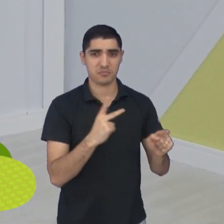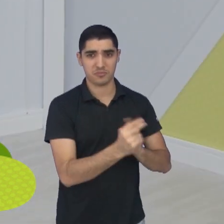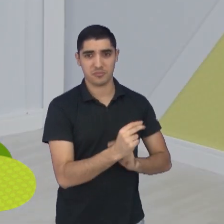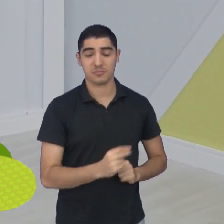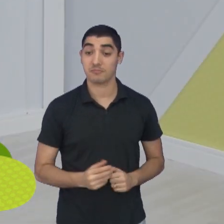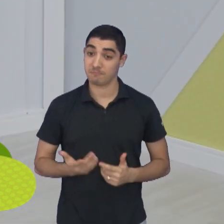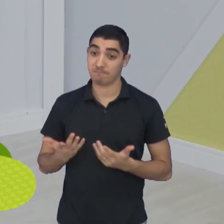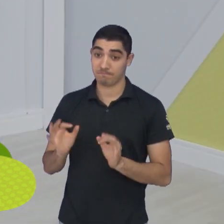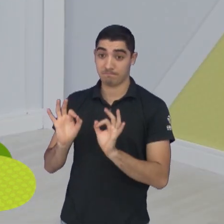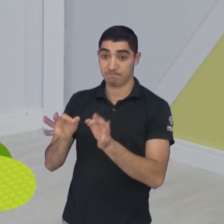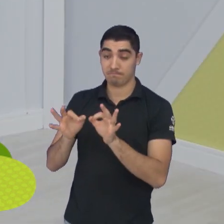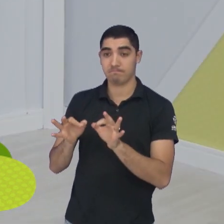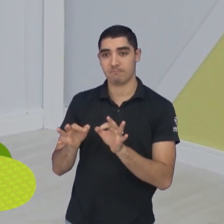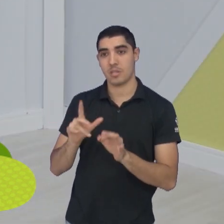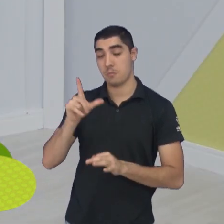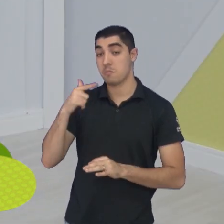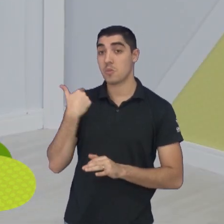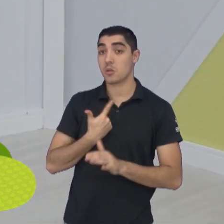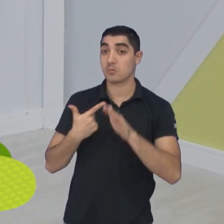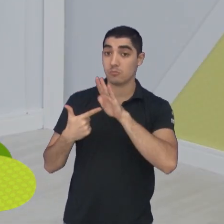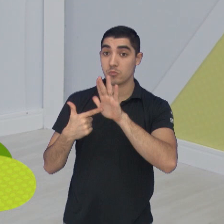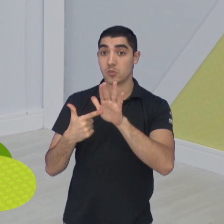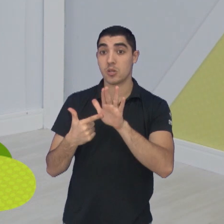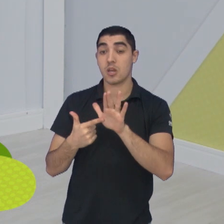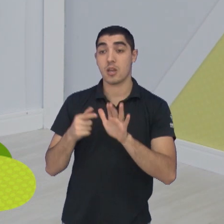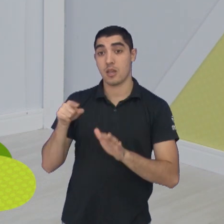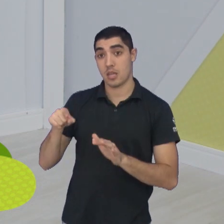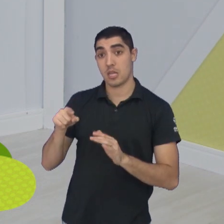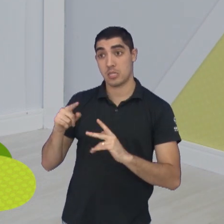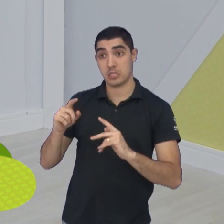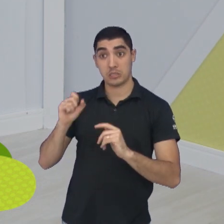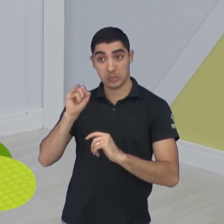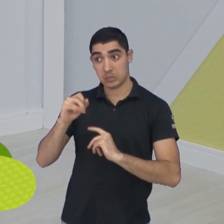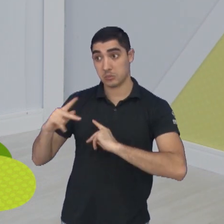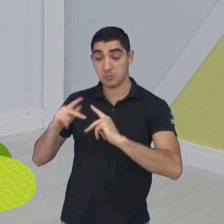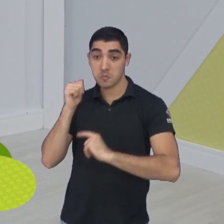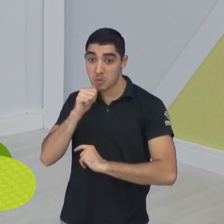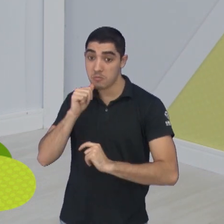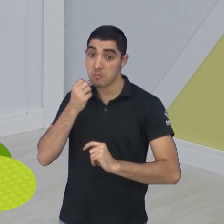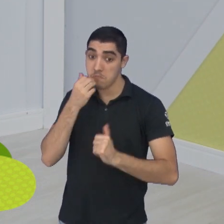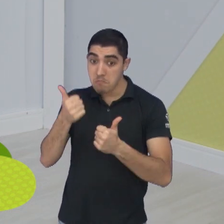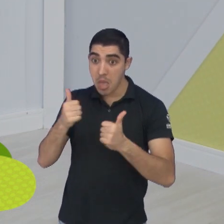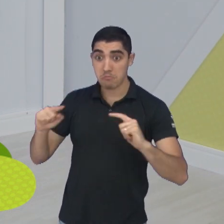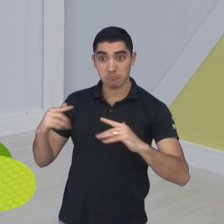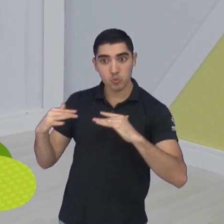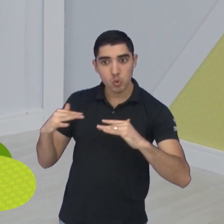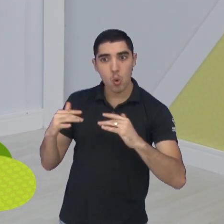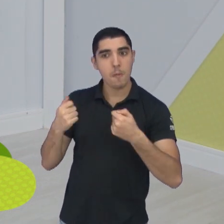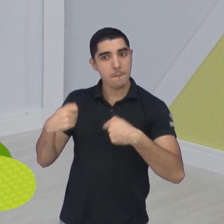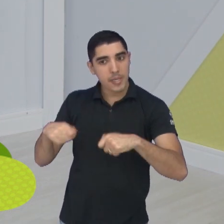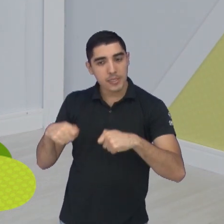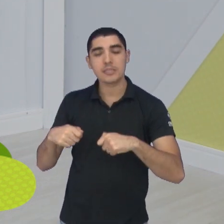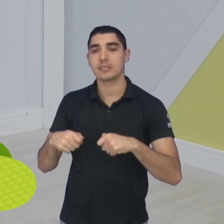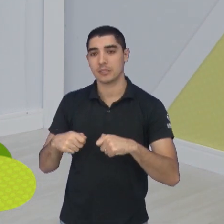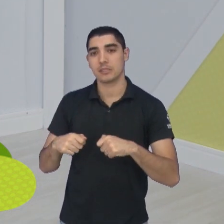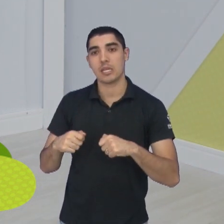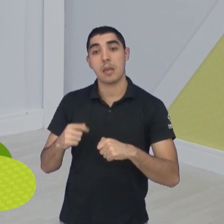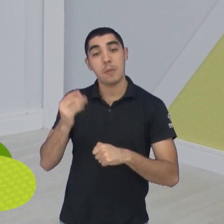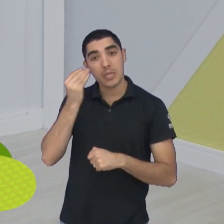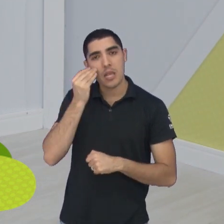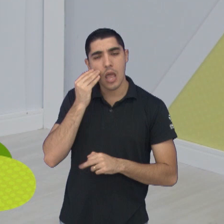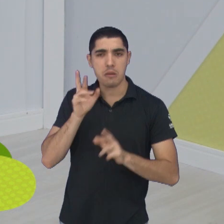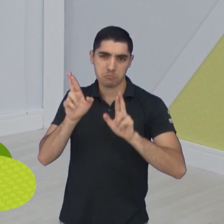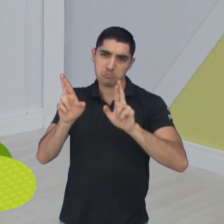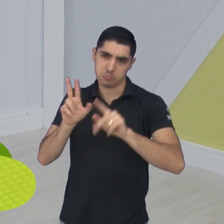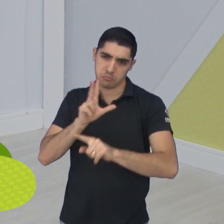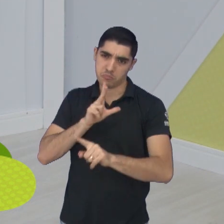Pois é, vamos acompanhar aí o São José, precisa entrar bem em quadra, precisa fazer um bom jogo e possivelmente trazer a